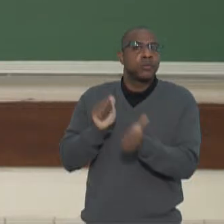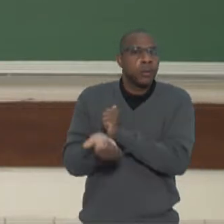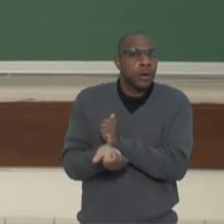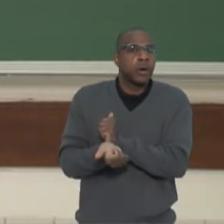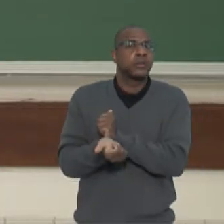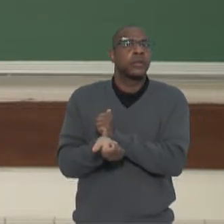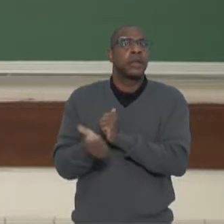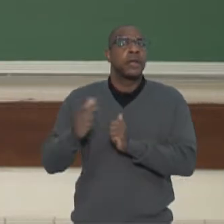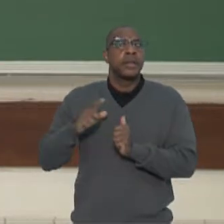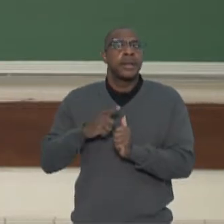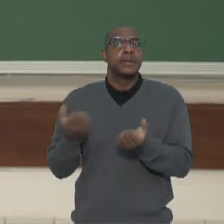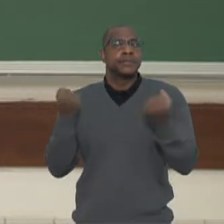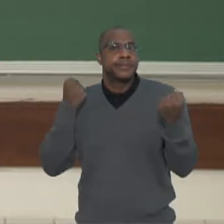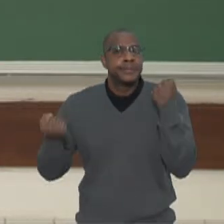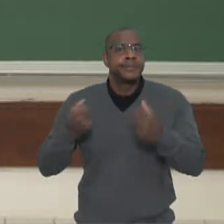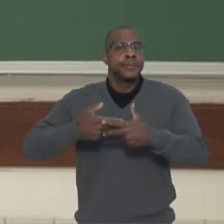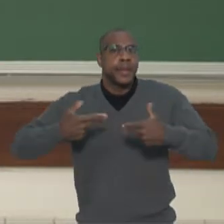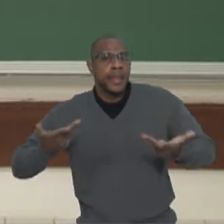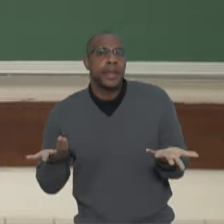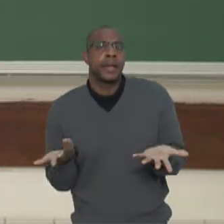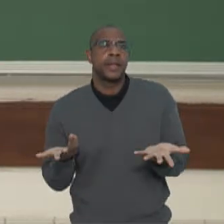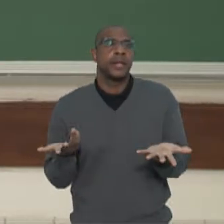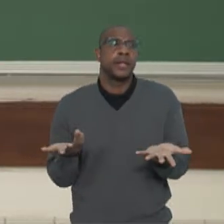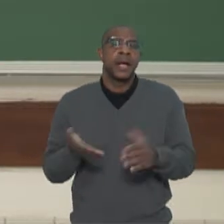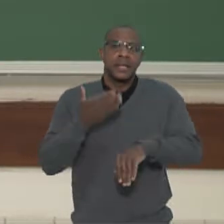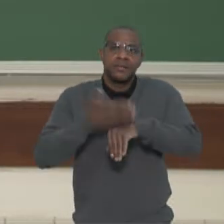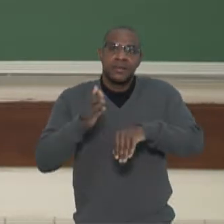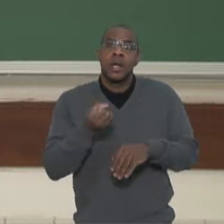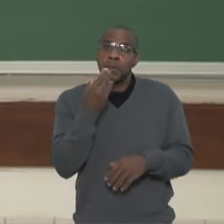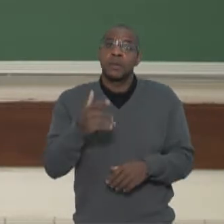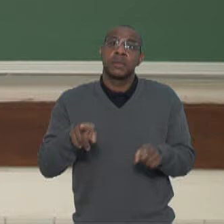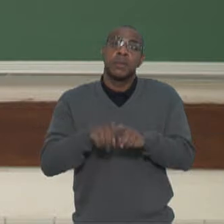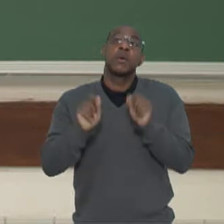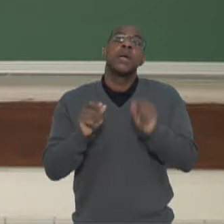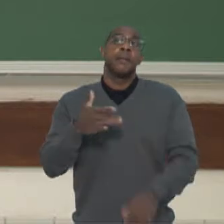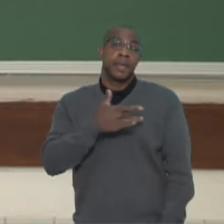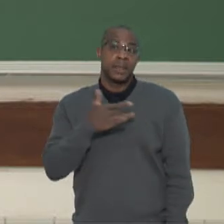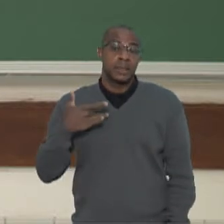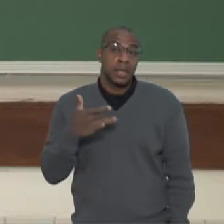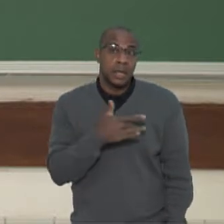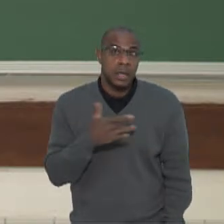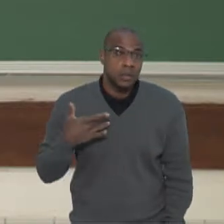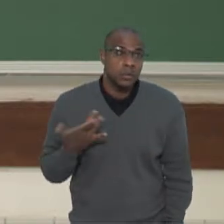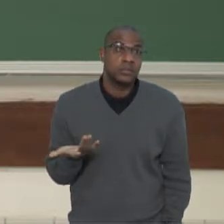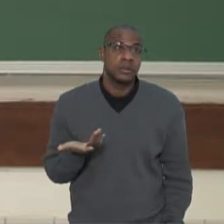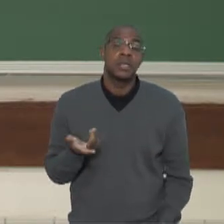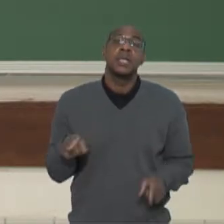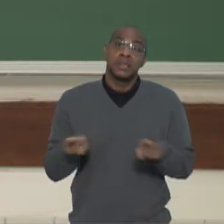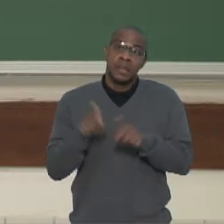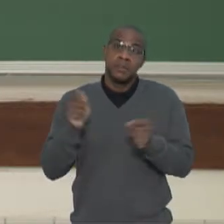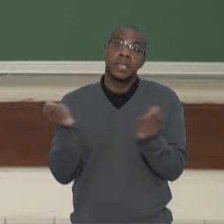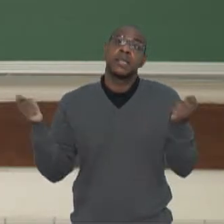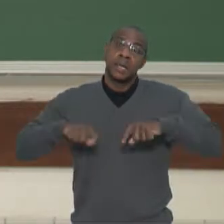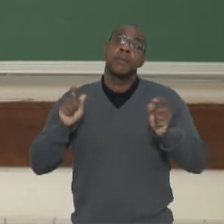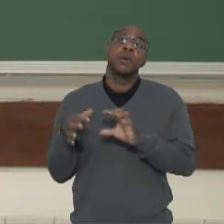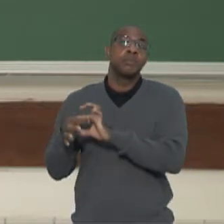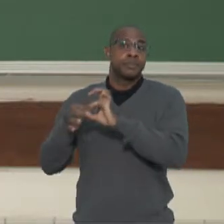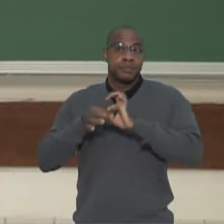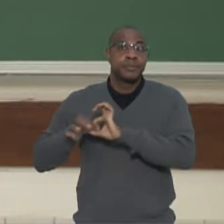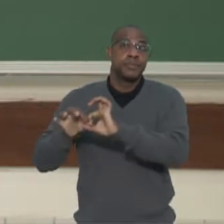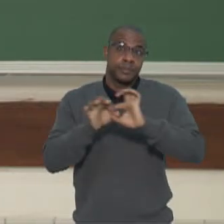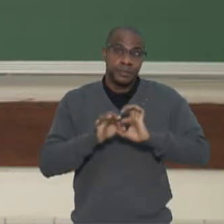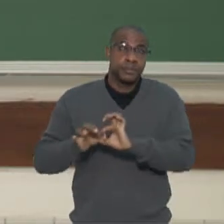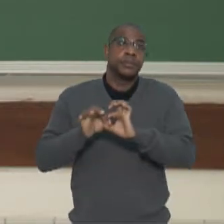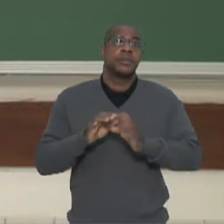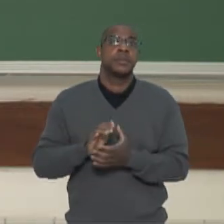as atividades físicas em si que contribuem para a saúde, né, serve como um instrumento, aí uma divulgação, para a gente